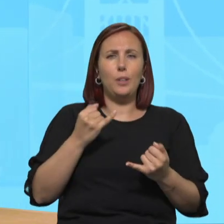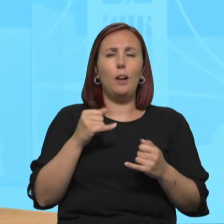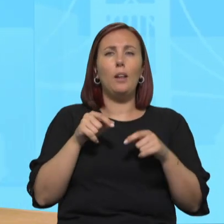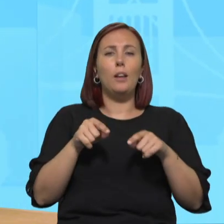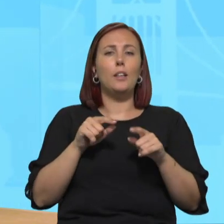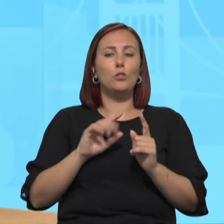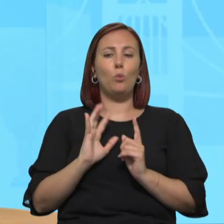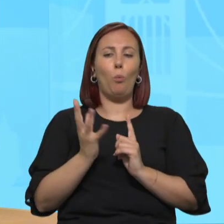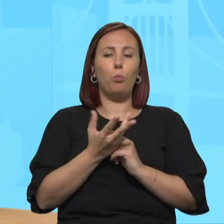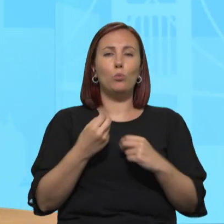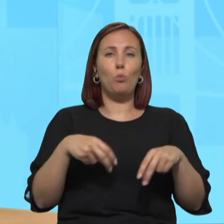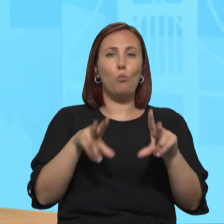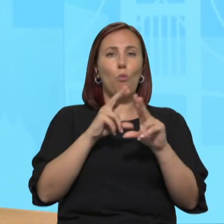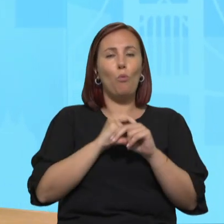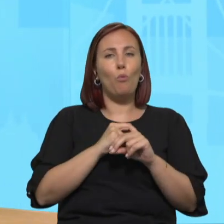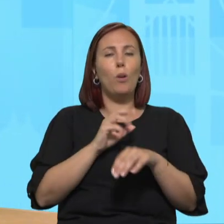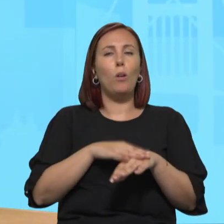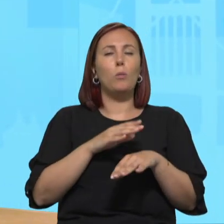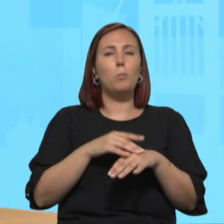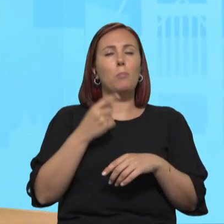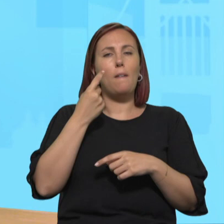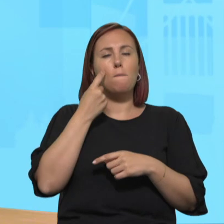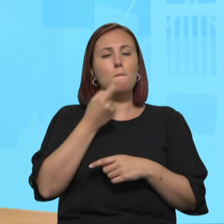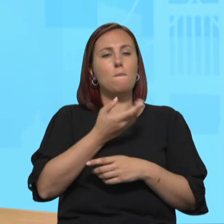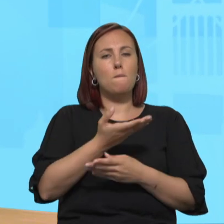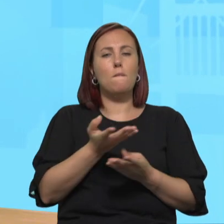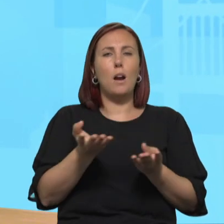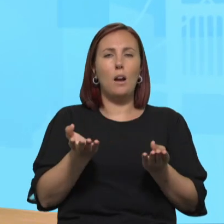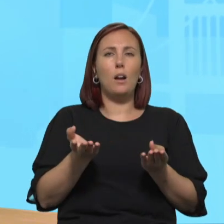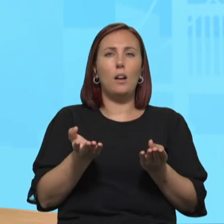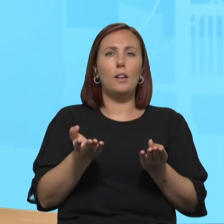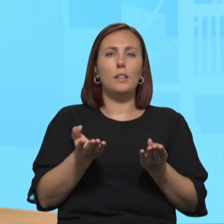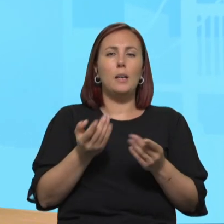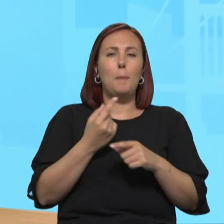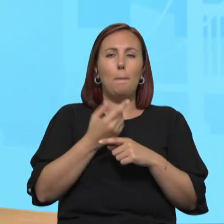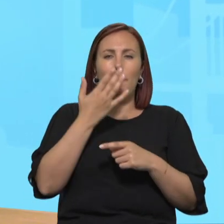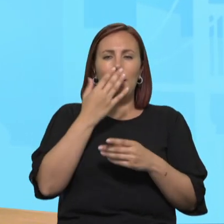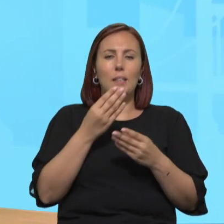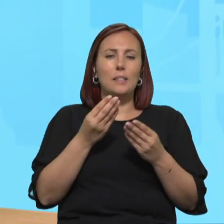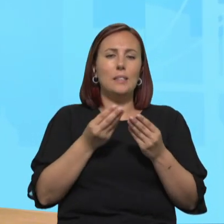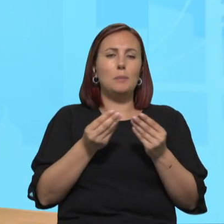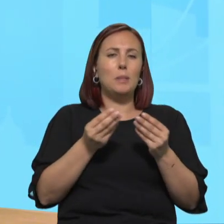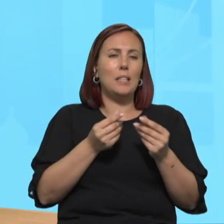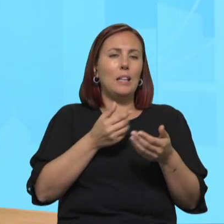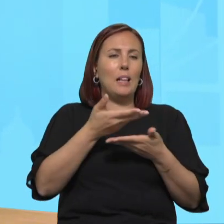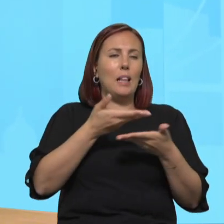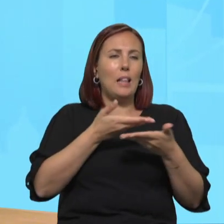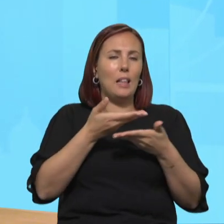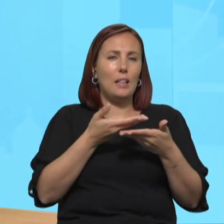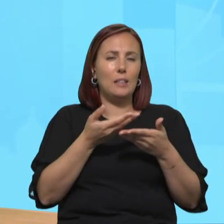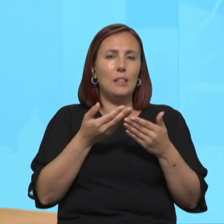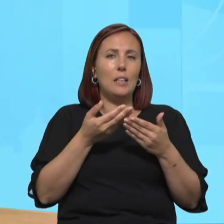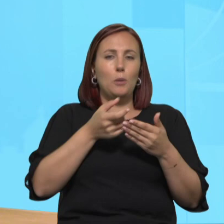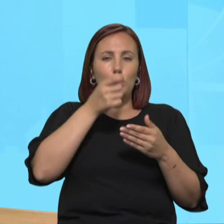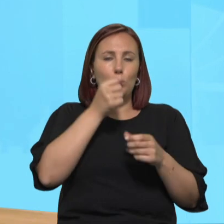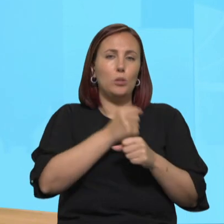mundo novo em que começamos a assistir a uma certa desmaterialização da relação laboral, com pessoas que trabalham